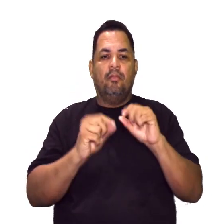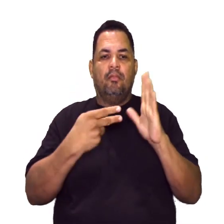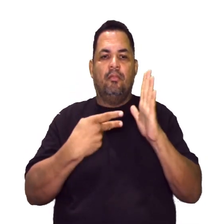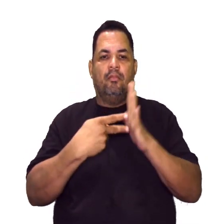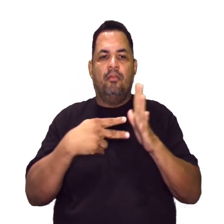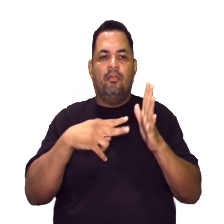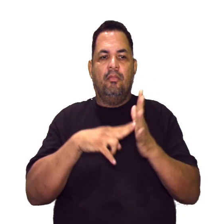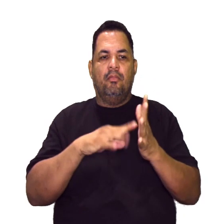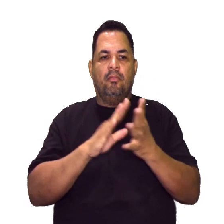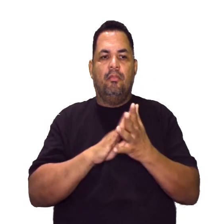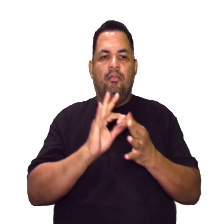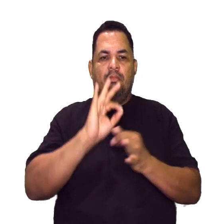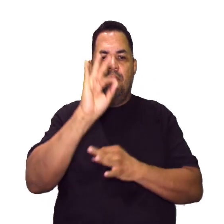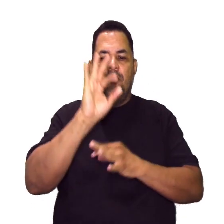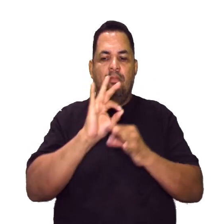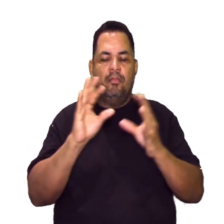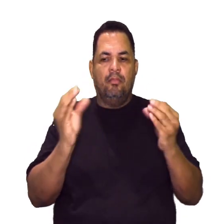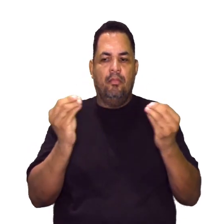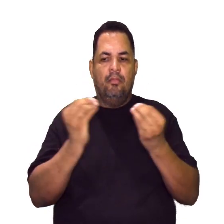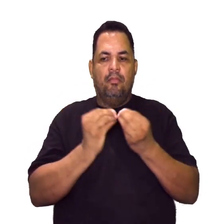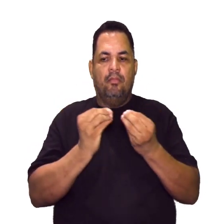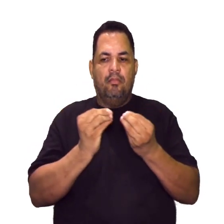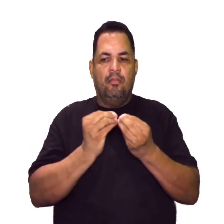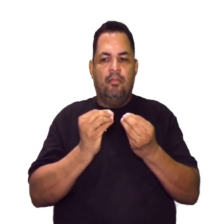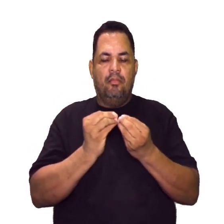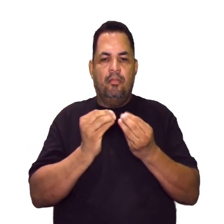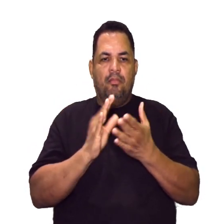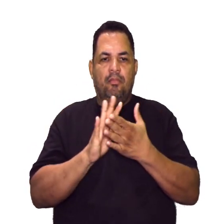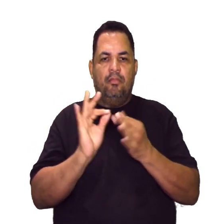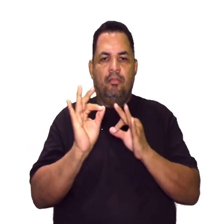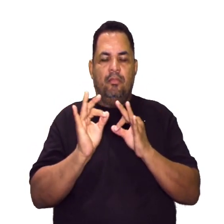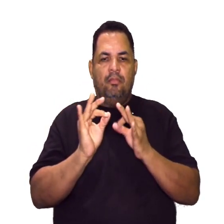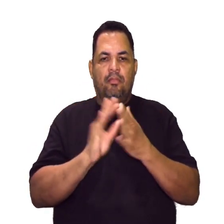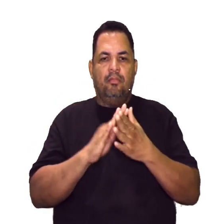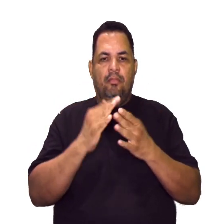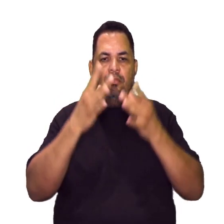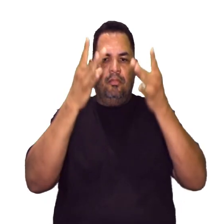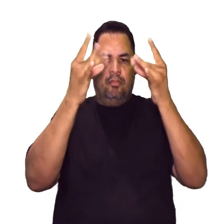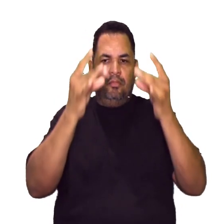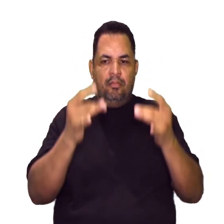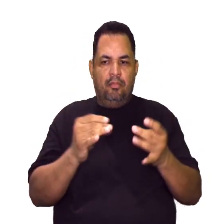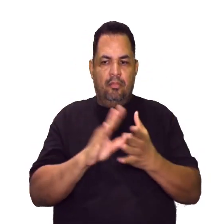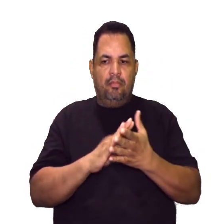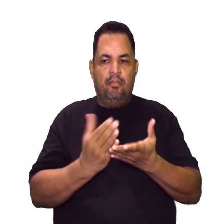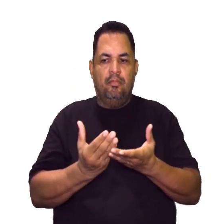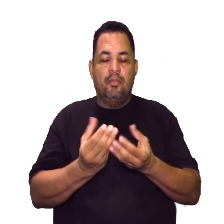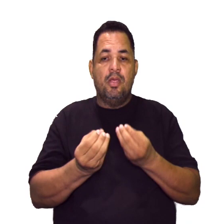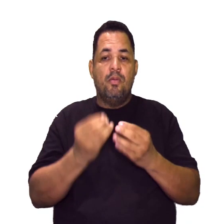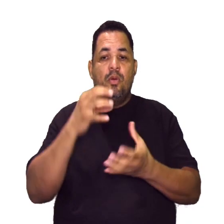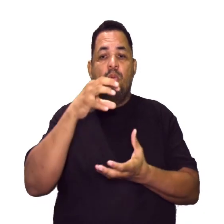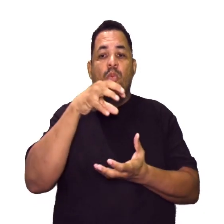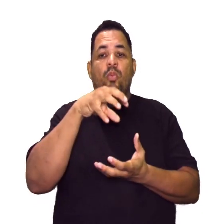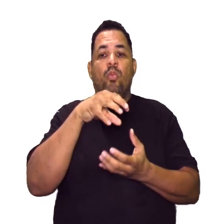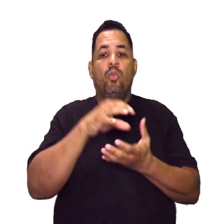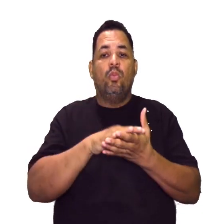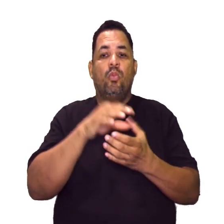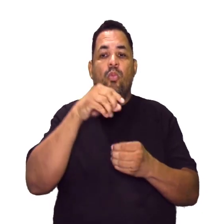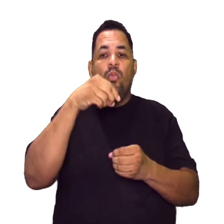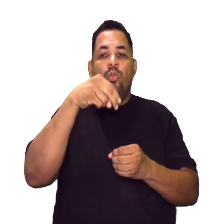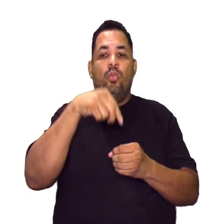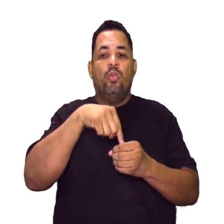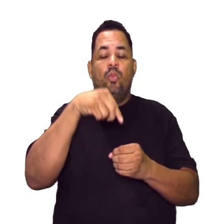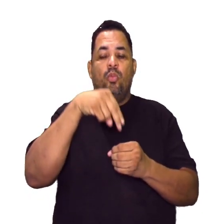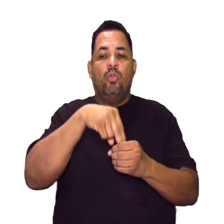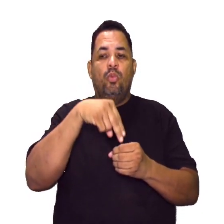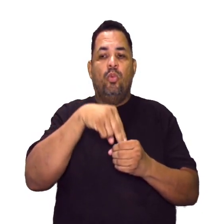molecular? A geometria molecular, ela descreve como os núcleos dos átomos